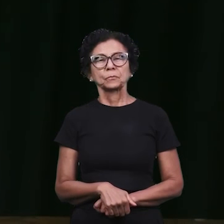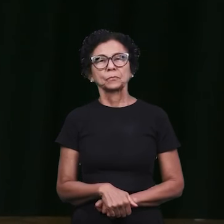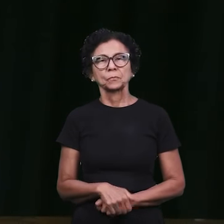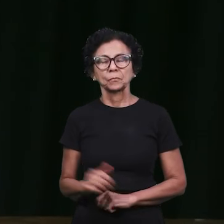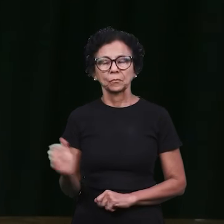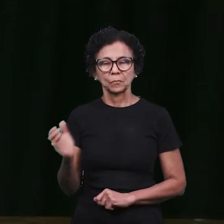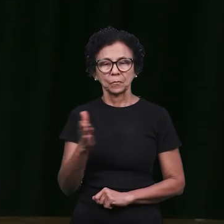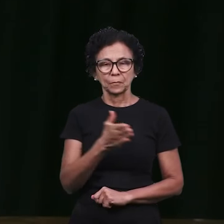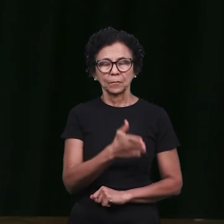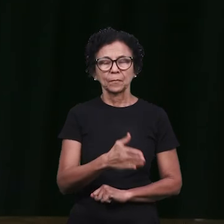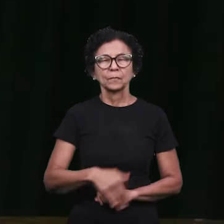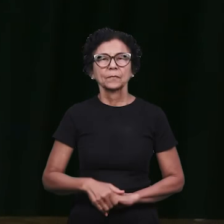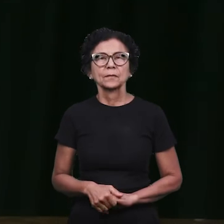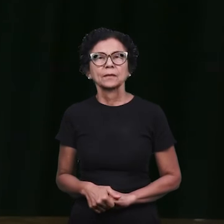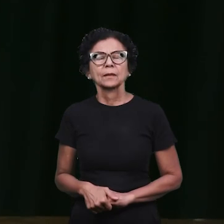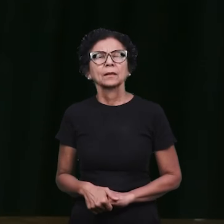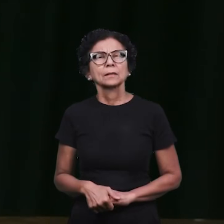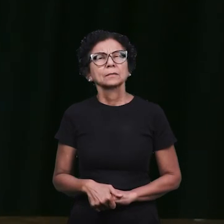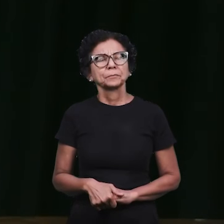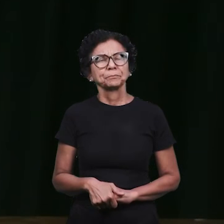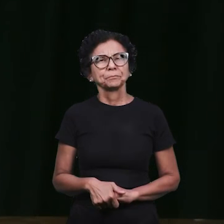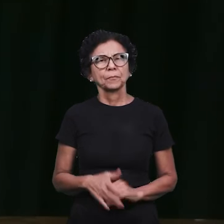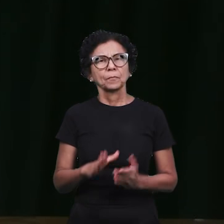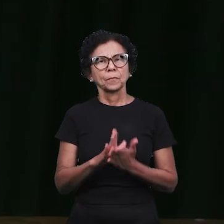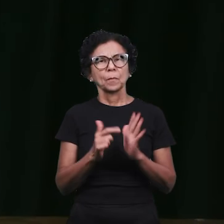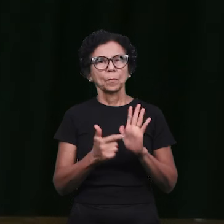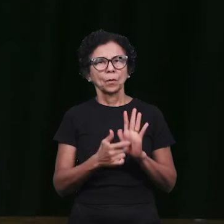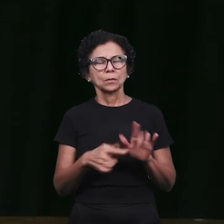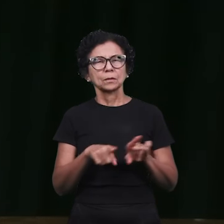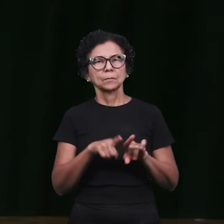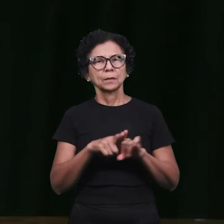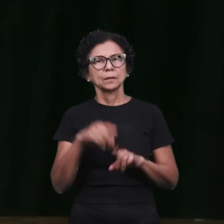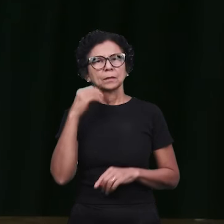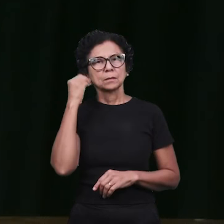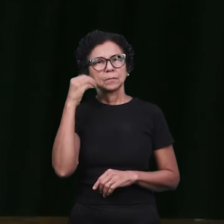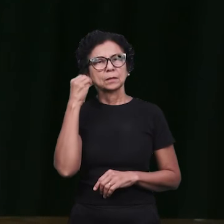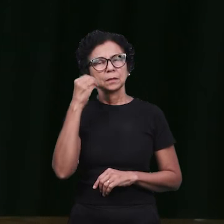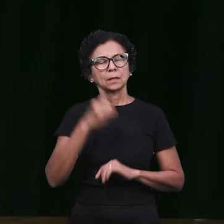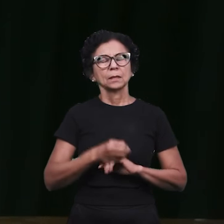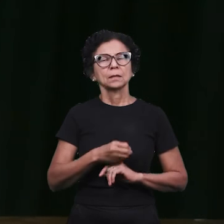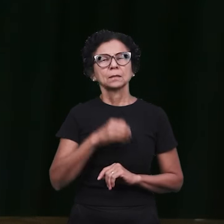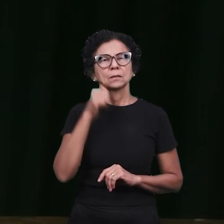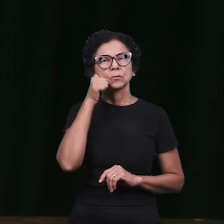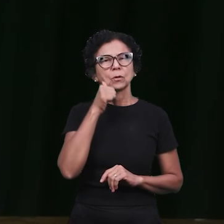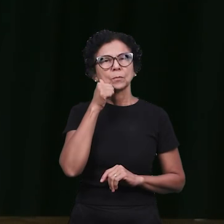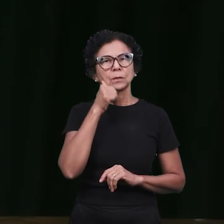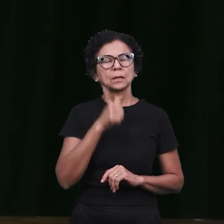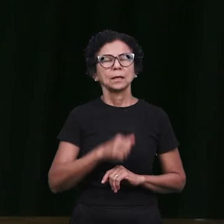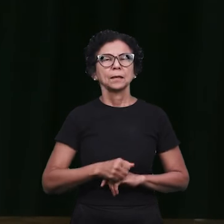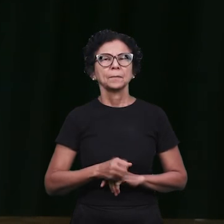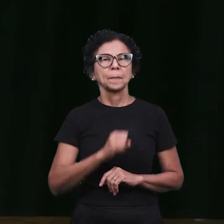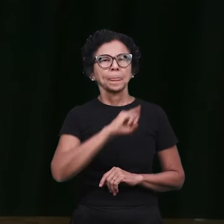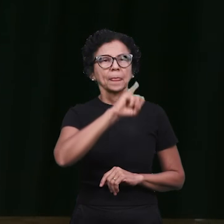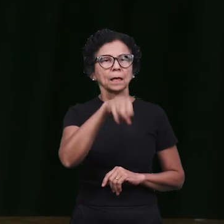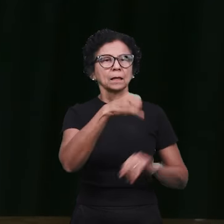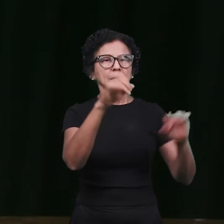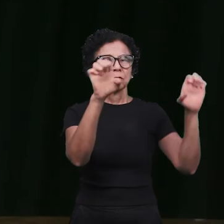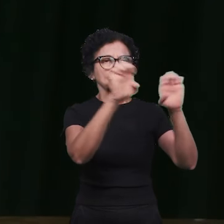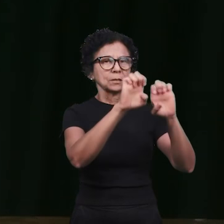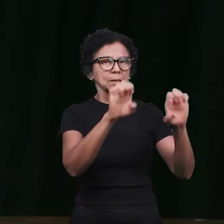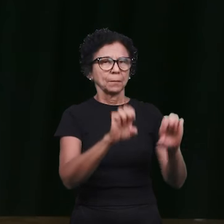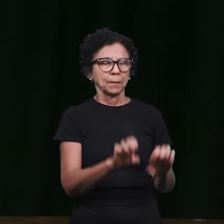nós lembramos lá da experiência de Jezabel e Acabe, Sim. né, contra a